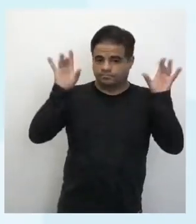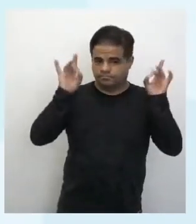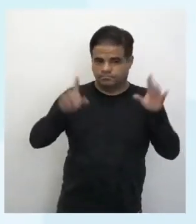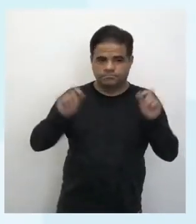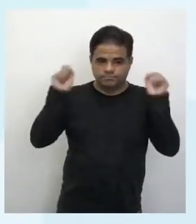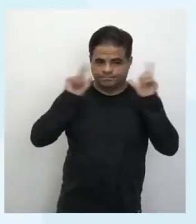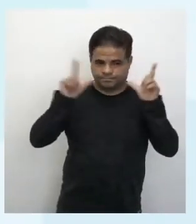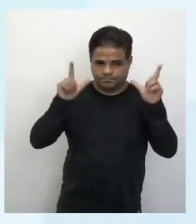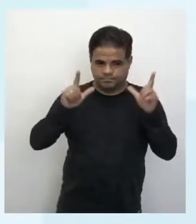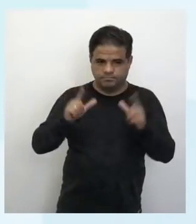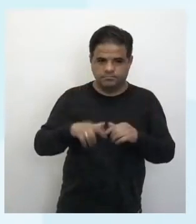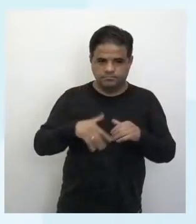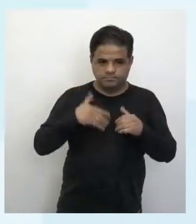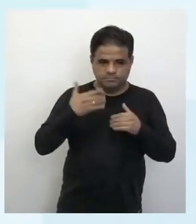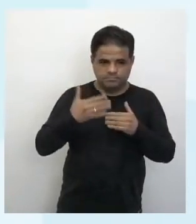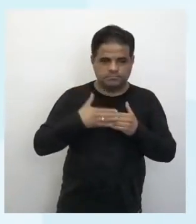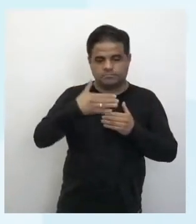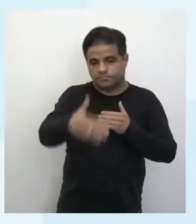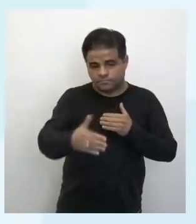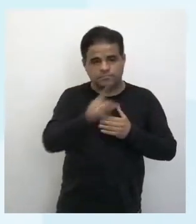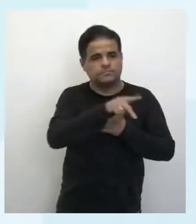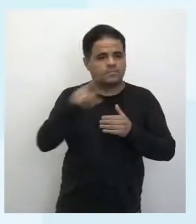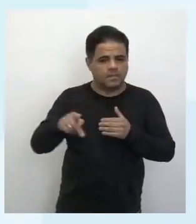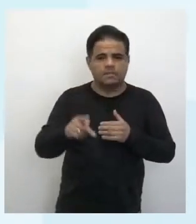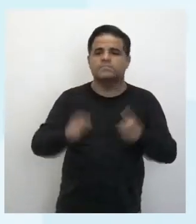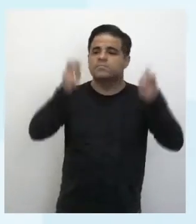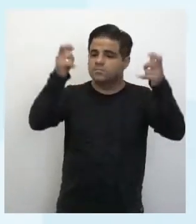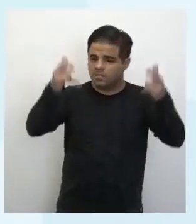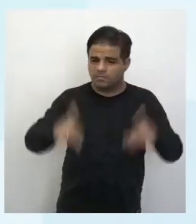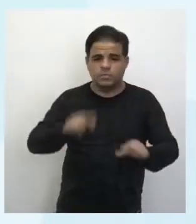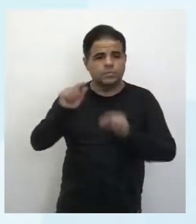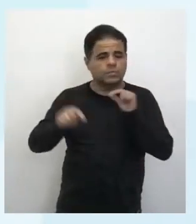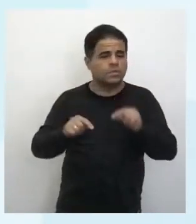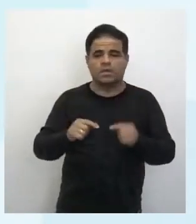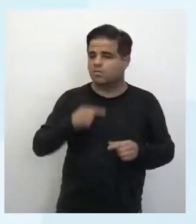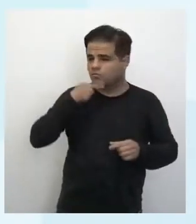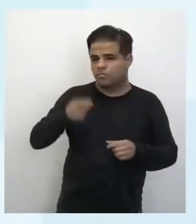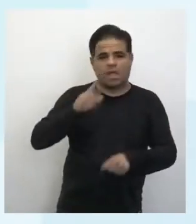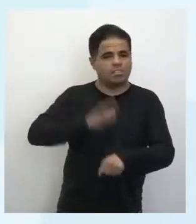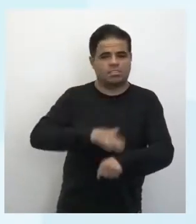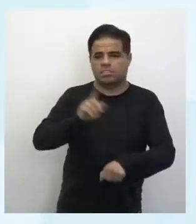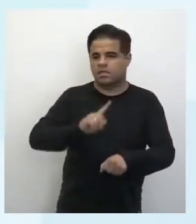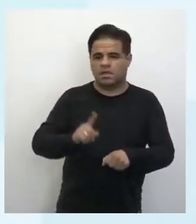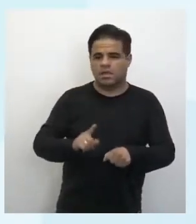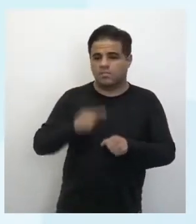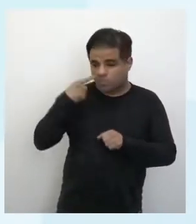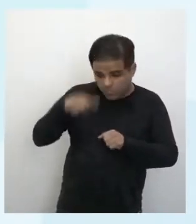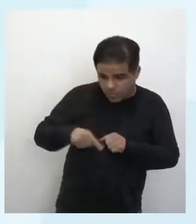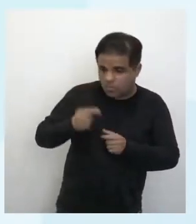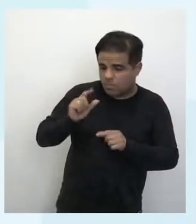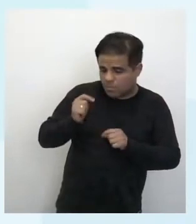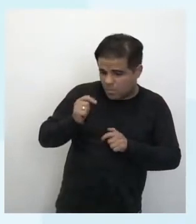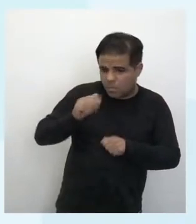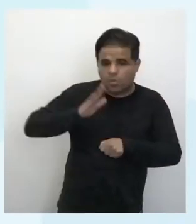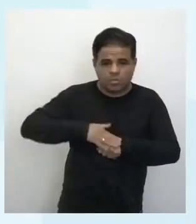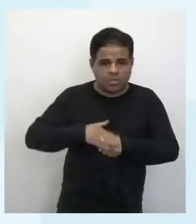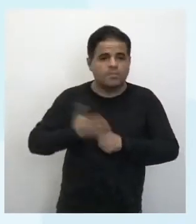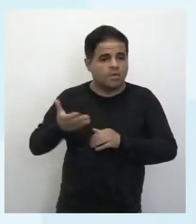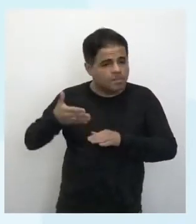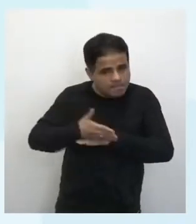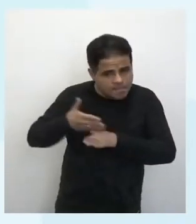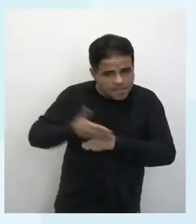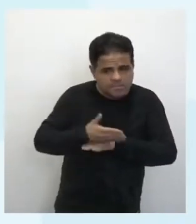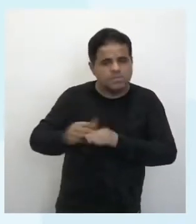Especialistas alertam que. O professor diz que. Não vou dar tempo, porque já estou olhando que tem pouco tempo ali, então eu quero a participação deles.